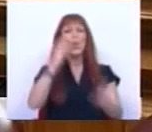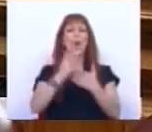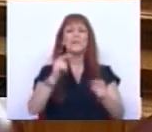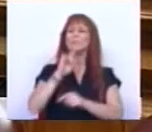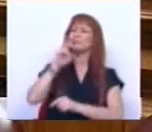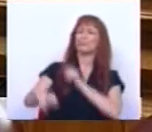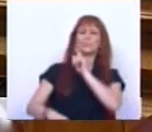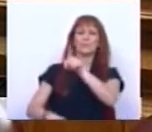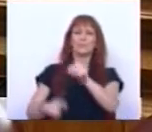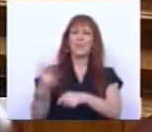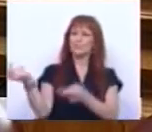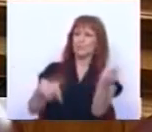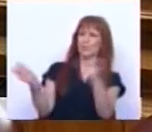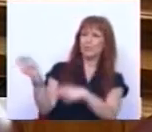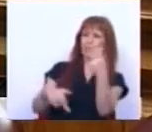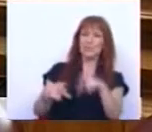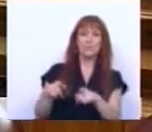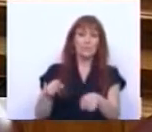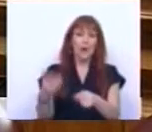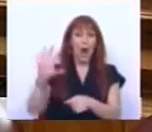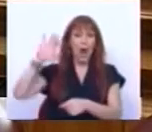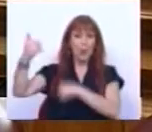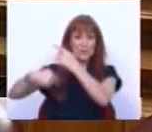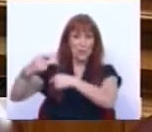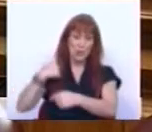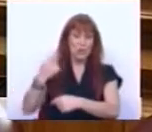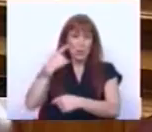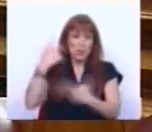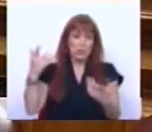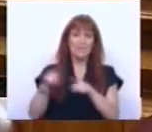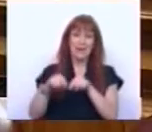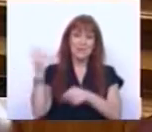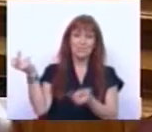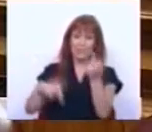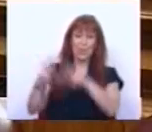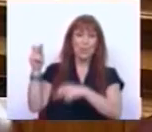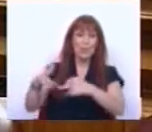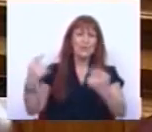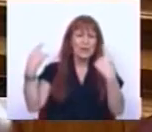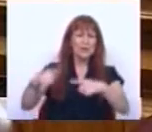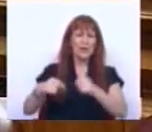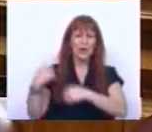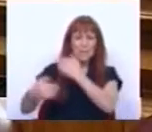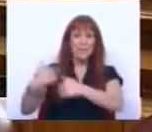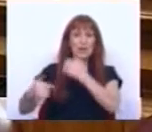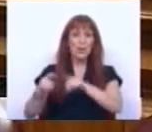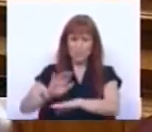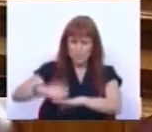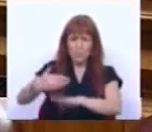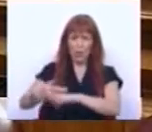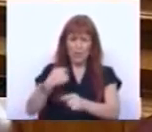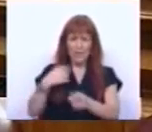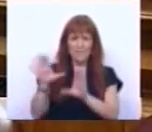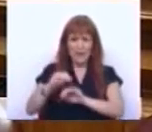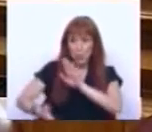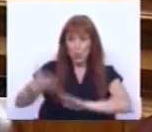a reação aos acontecimentos que em concreto sucederam e que todos conhecemos, ainda que esses acontecimentos tenham vindo naturalmente reforçar e tornar